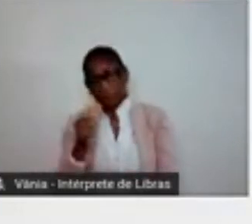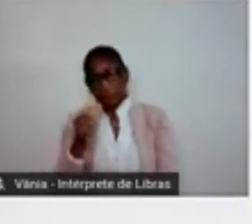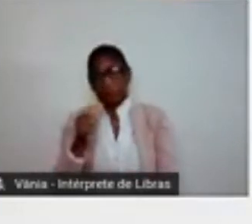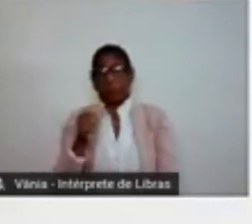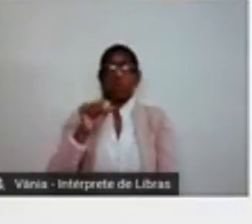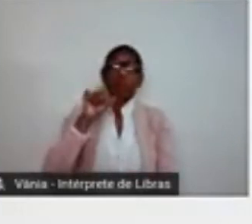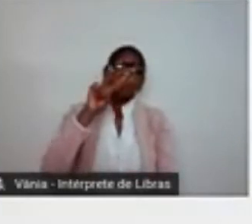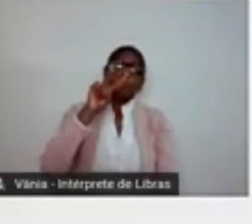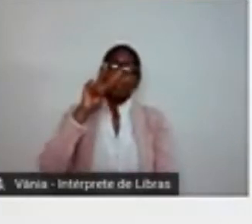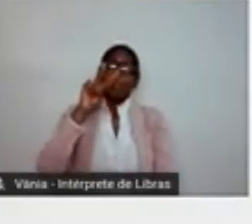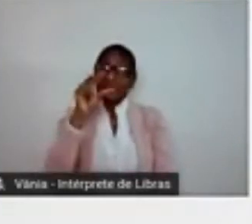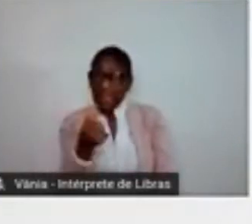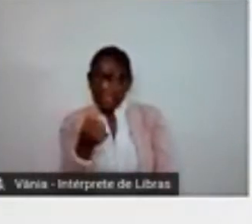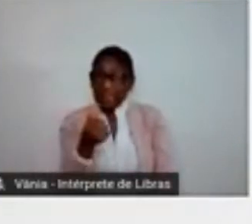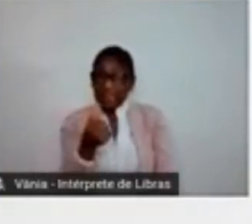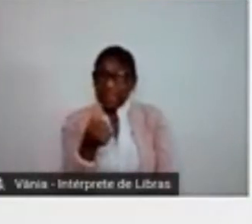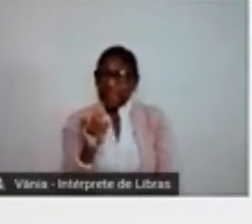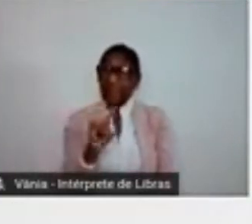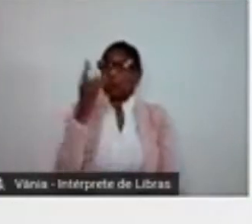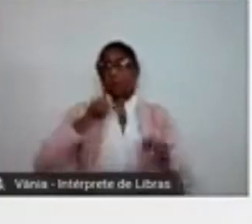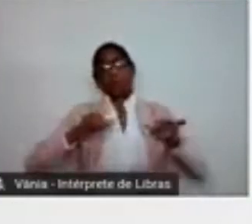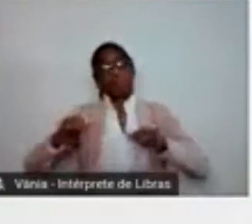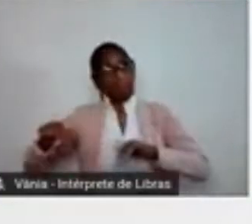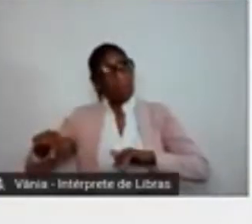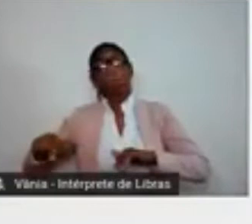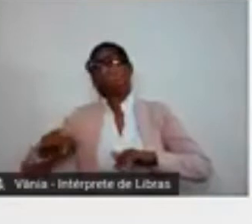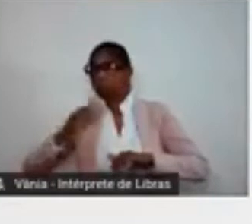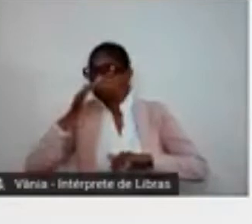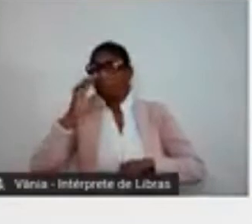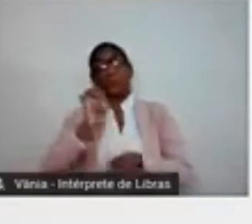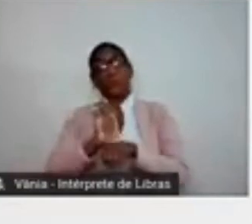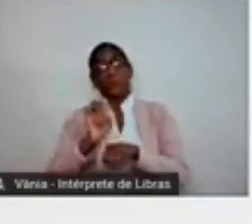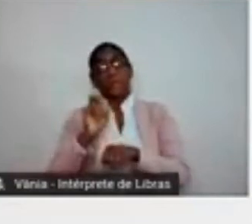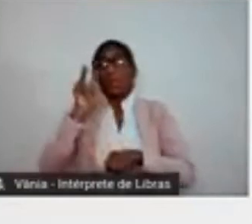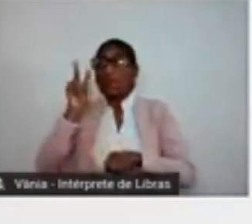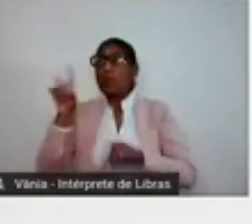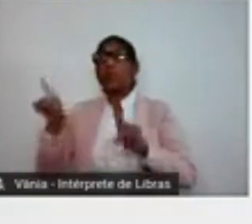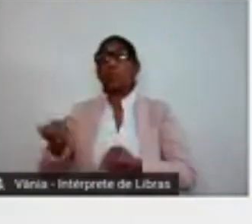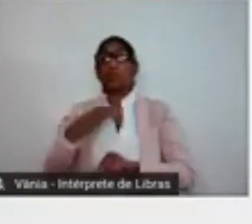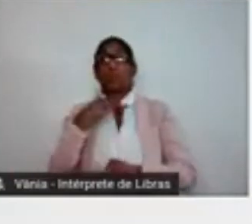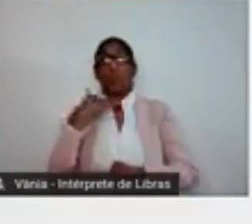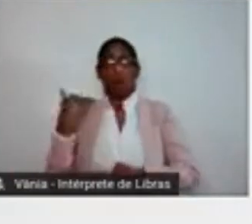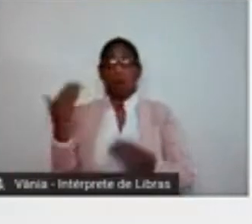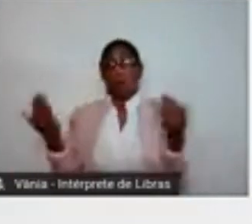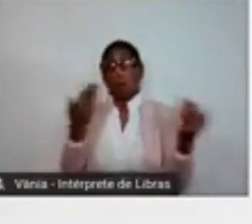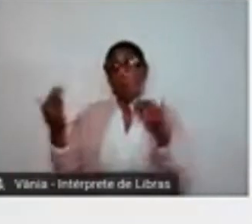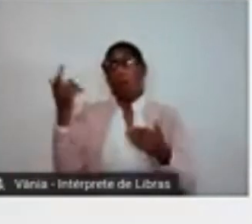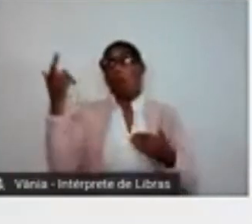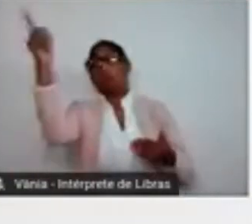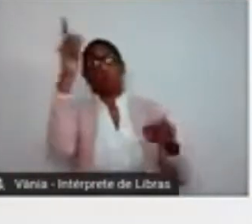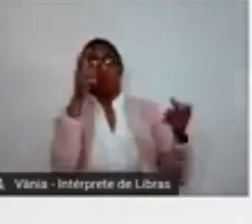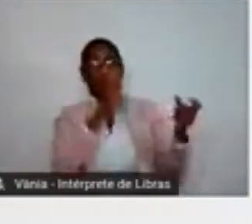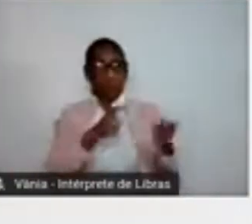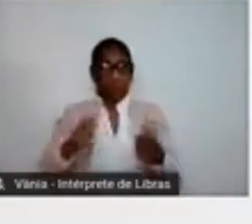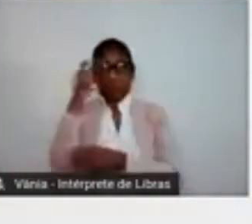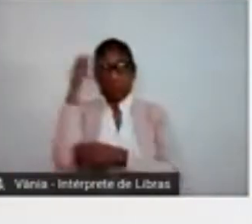27 óbitos na última semana. Aliás, a gente viu o estado com redução de óbitos, né, comparativamente a outros estados. O Rio Grande do Sul